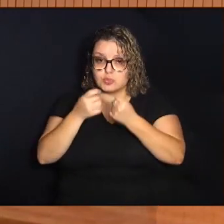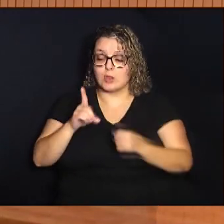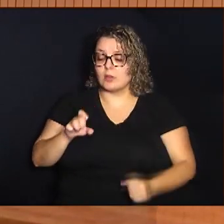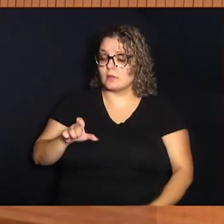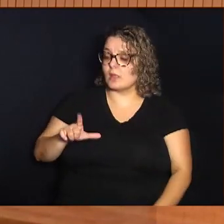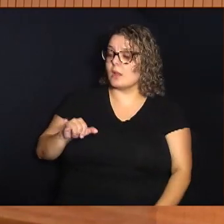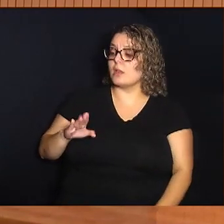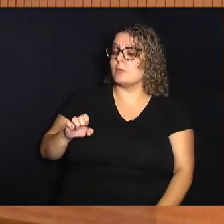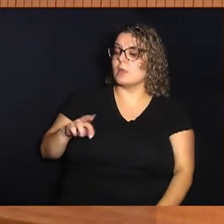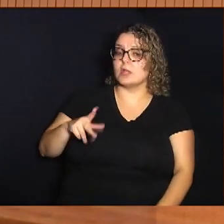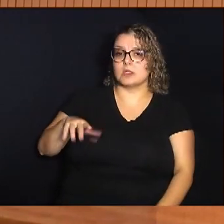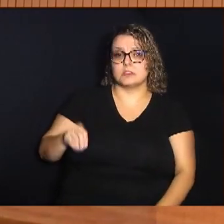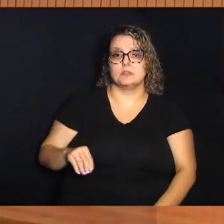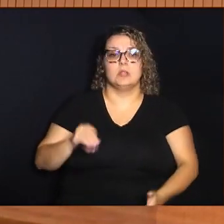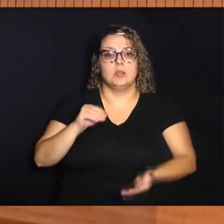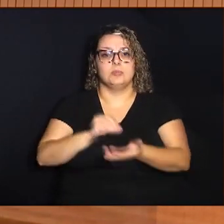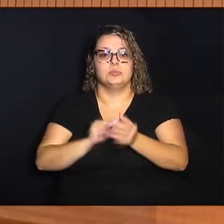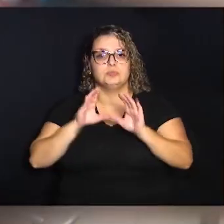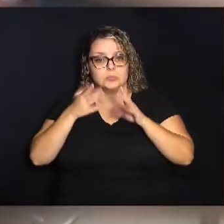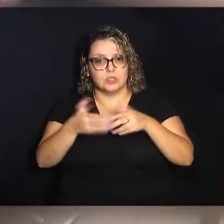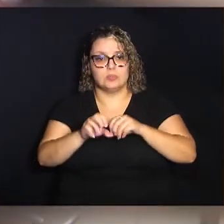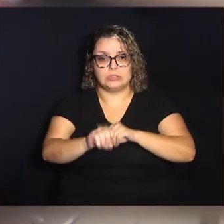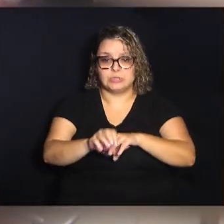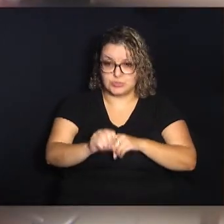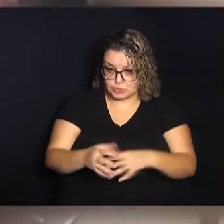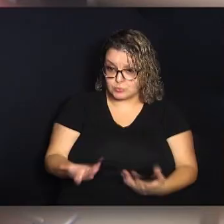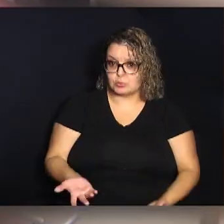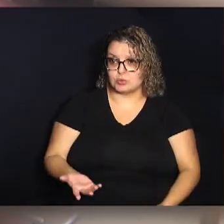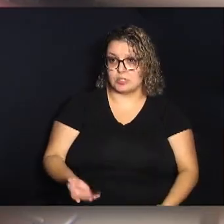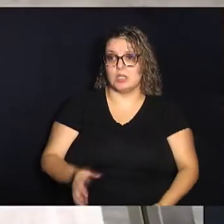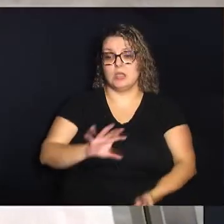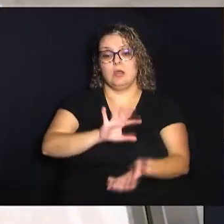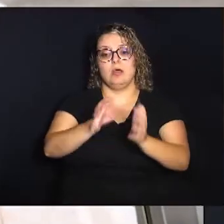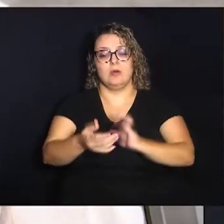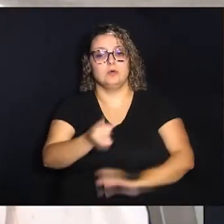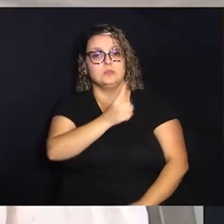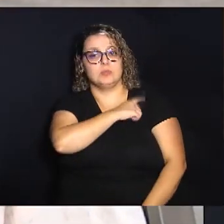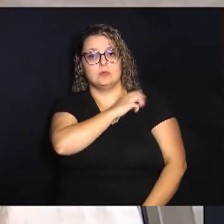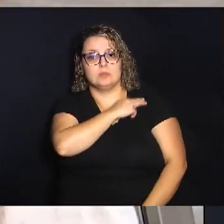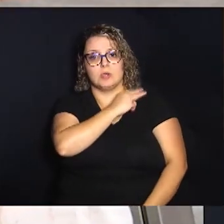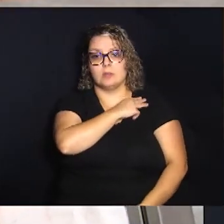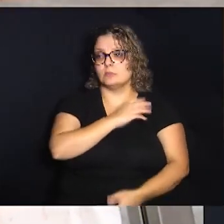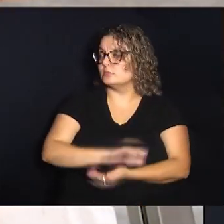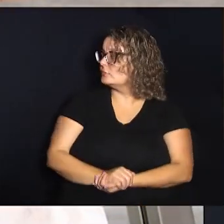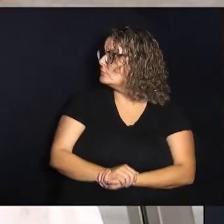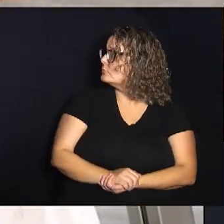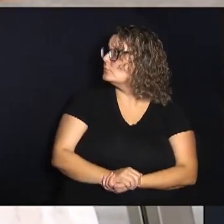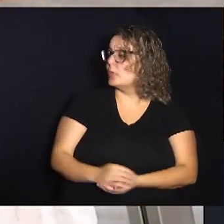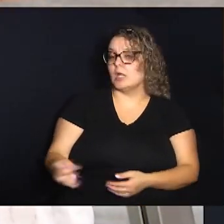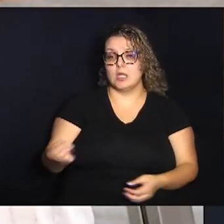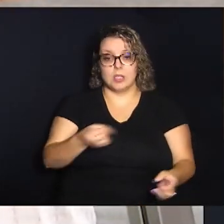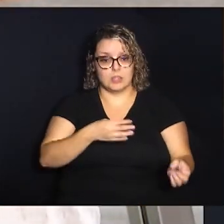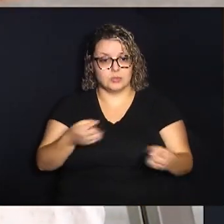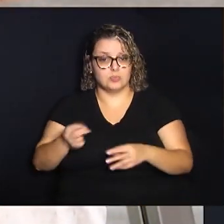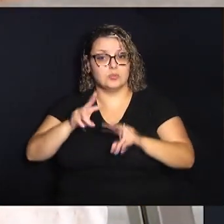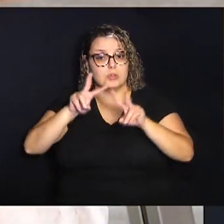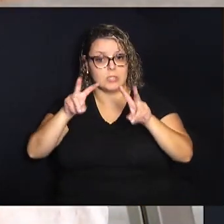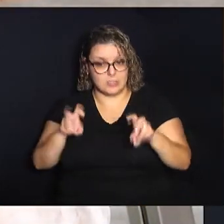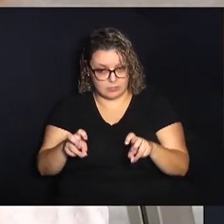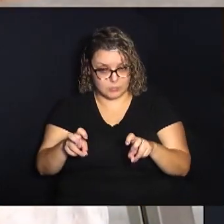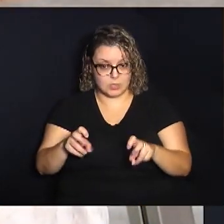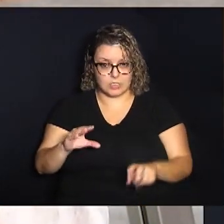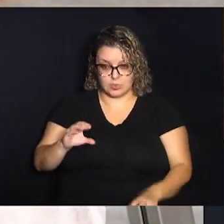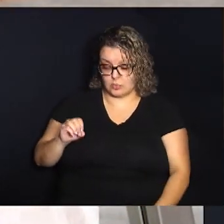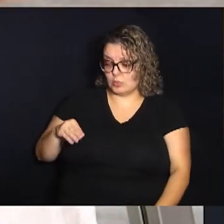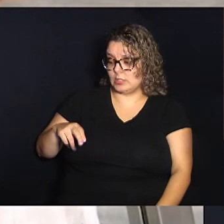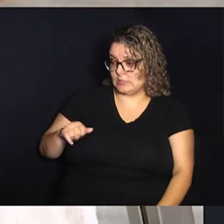da última Conferência Nacional de Educação e a reforma do ensino médio. Atualizar sobre o tema, tanto da CONAI, que